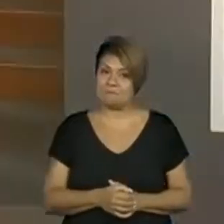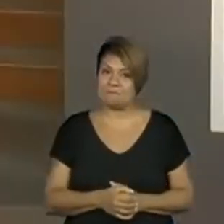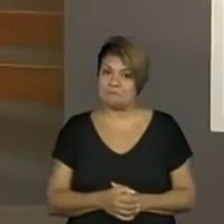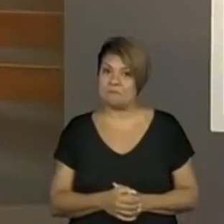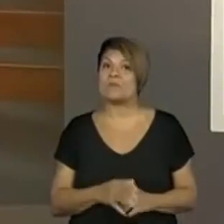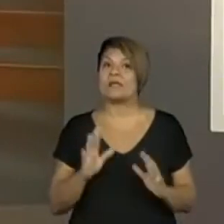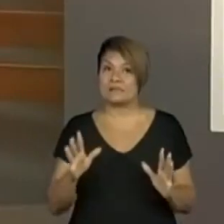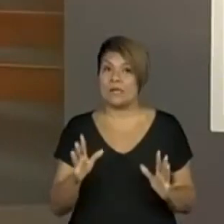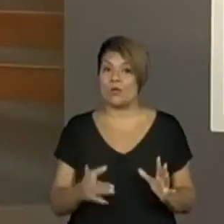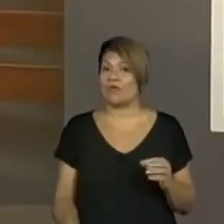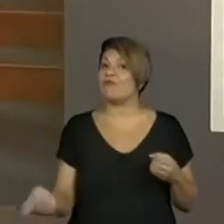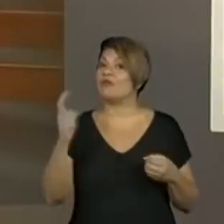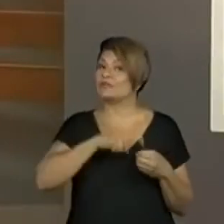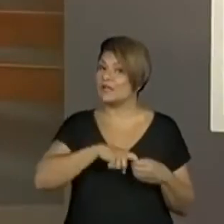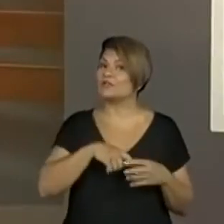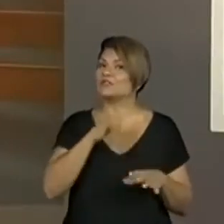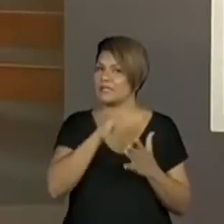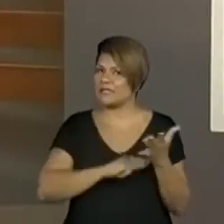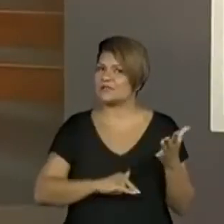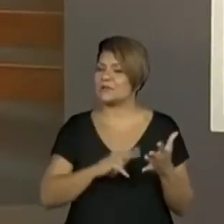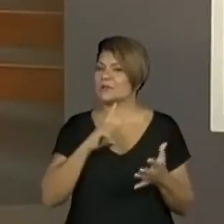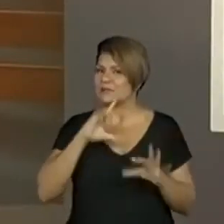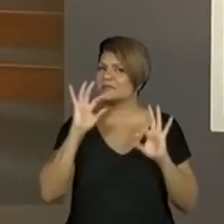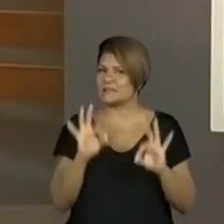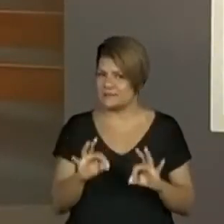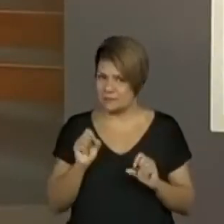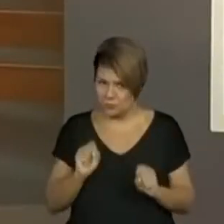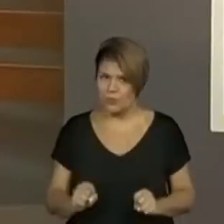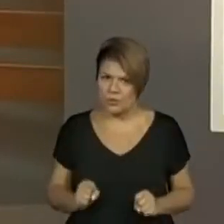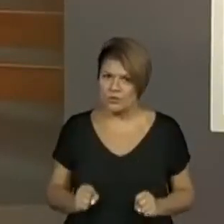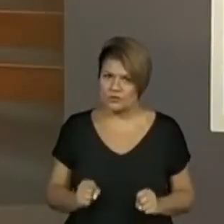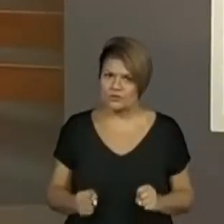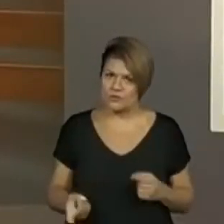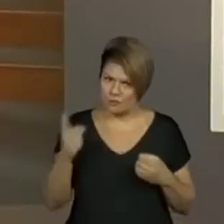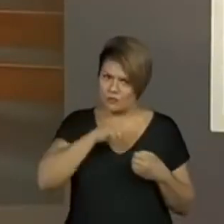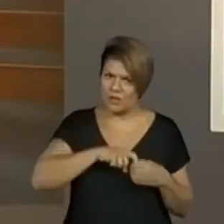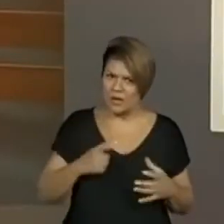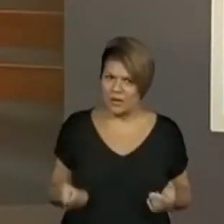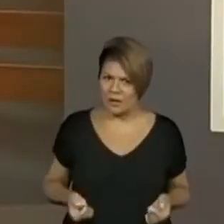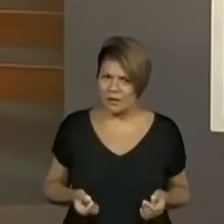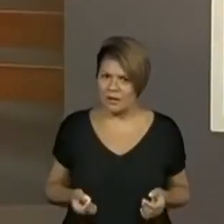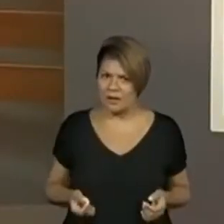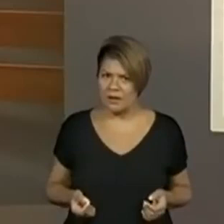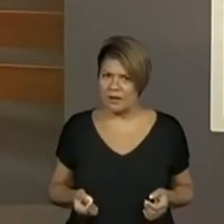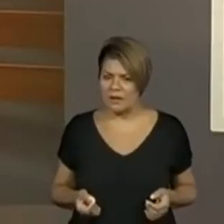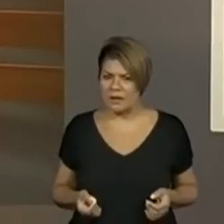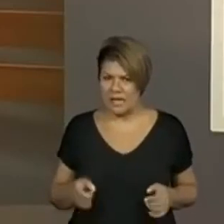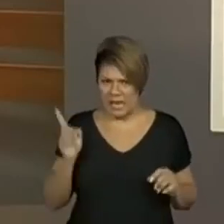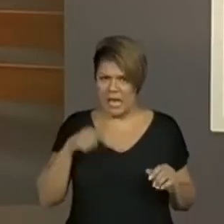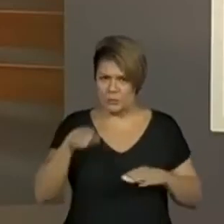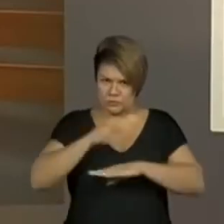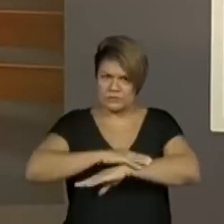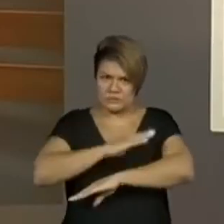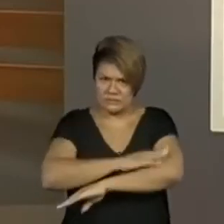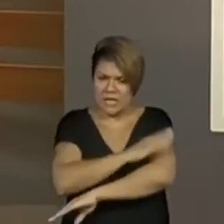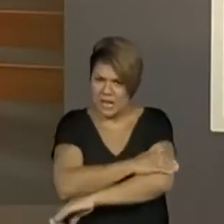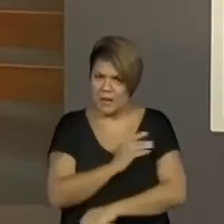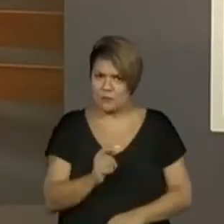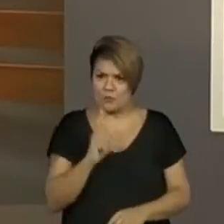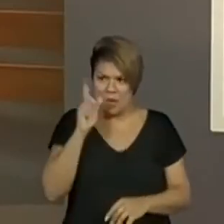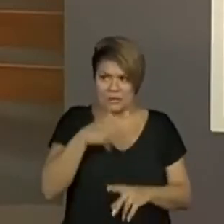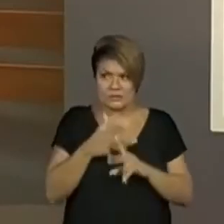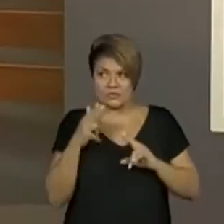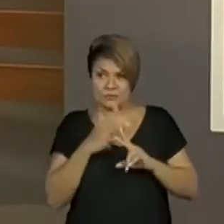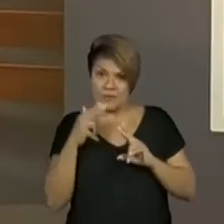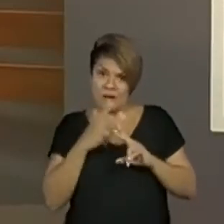falar, de voltar no texto para ter certeza, eu posso voltar para ver se era realmente ou a questão do disfarce